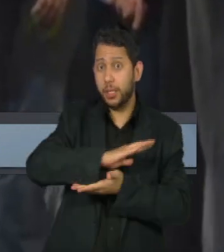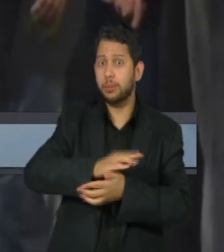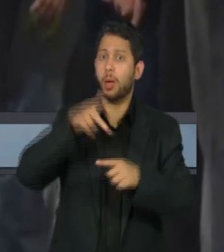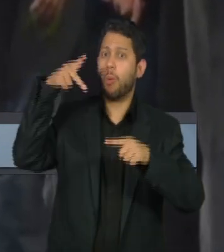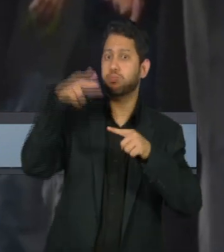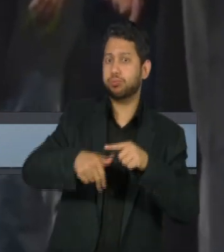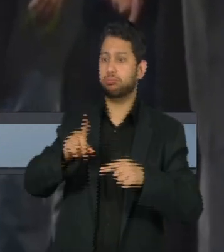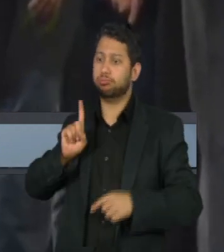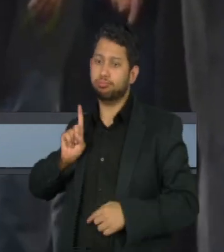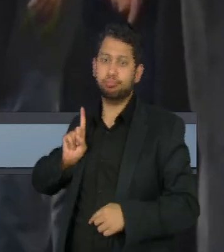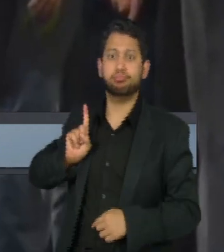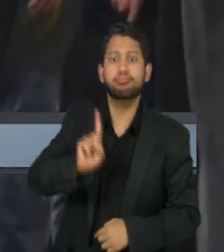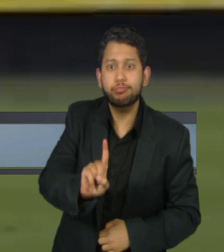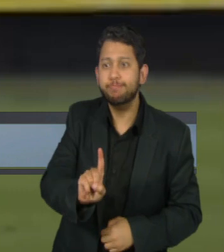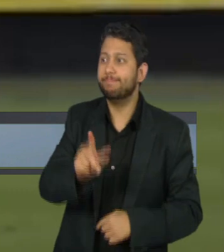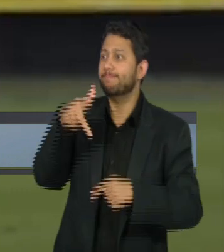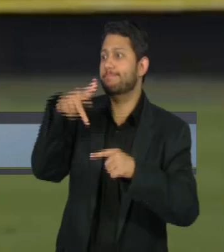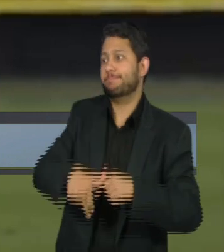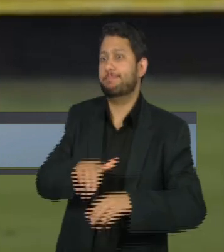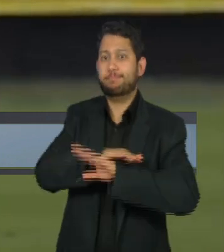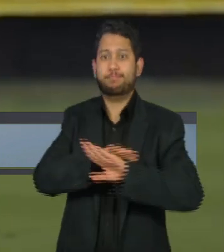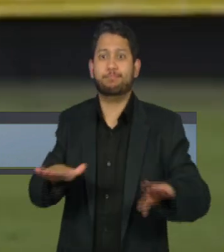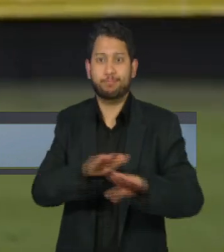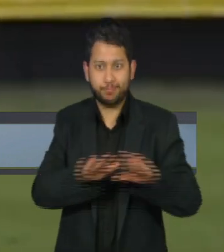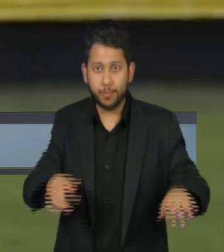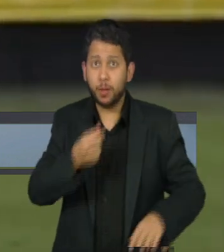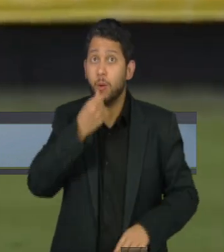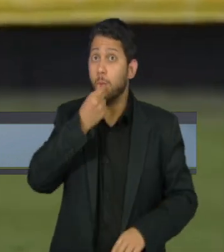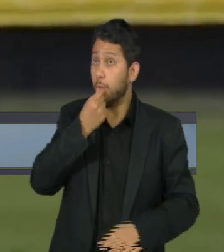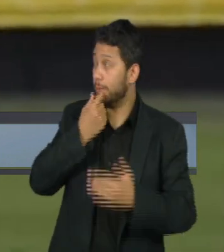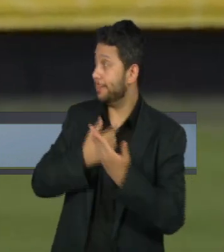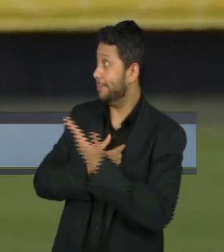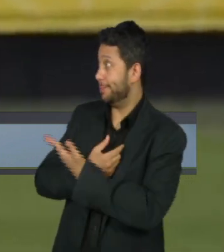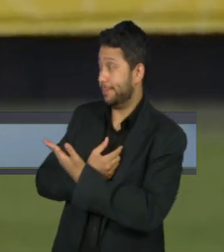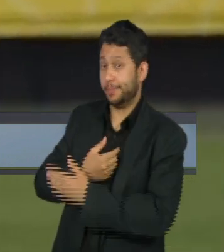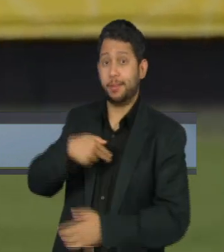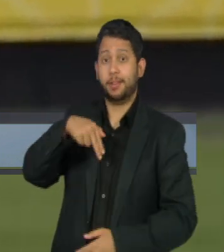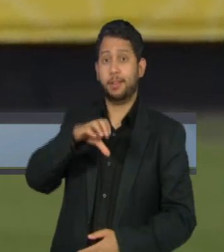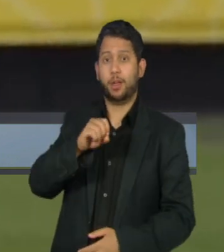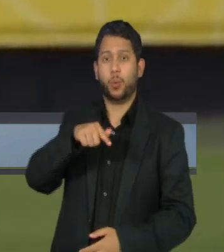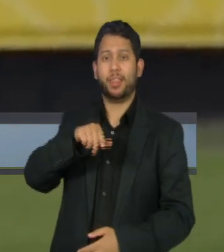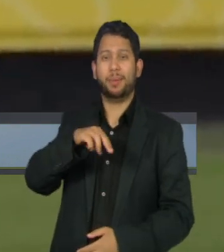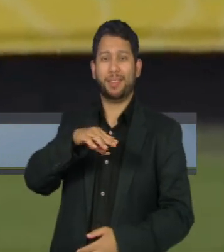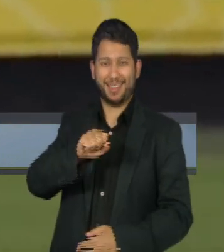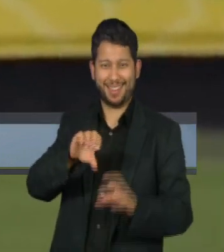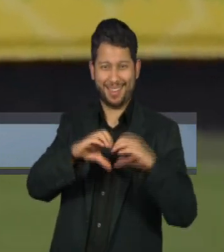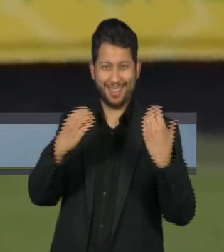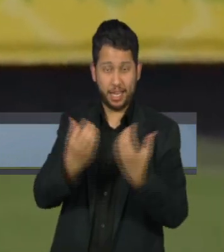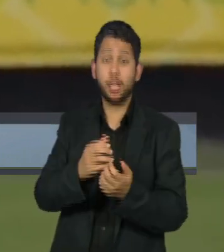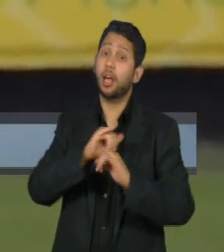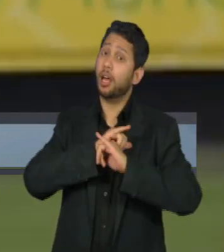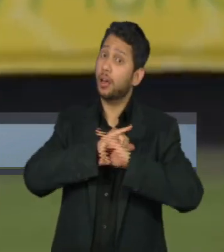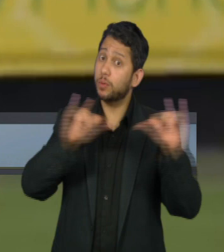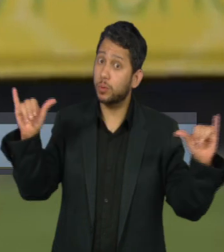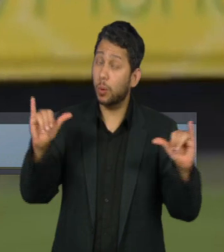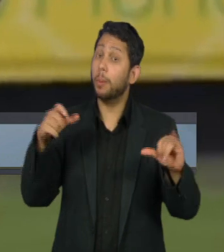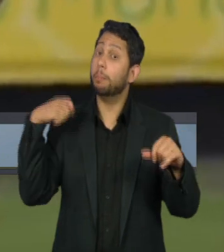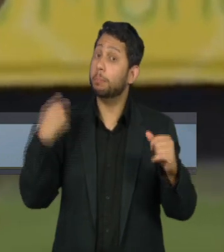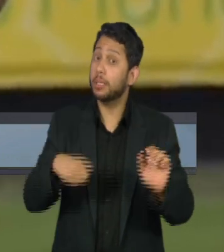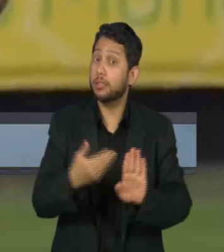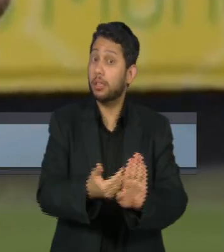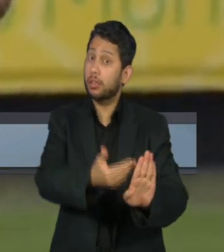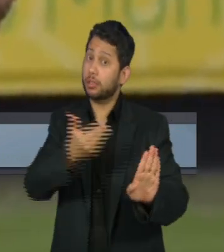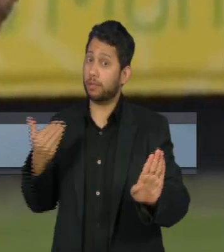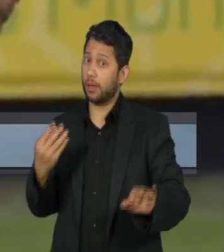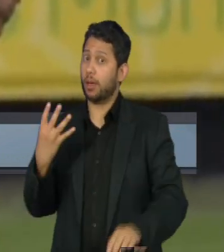Sanitária. Funcionários da Anvisa entraram no gramado da Neoquímica Arena e exigiu que fosse cumprido o período de quarentena